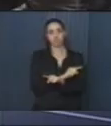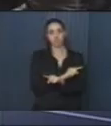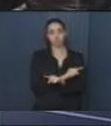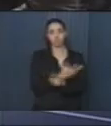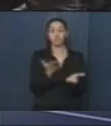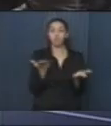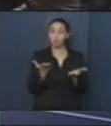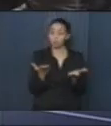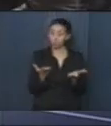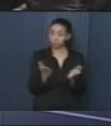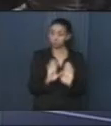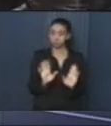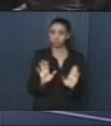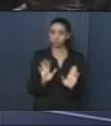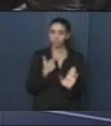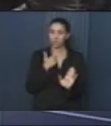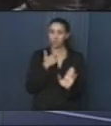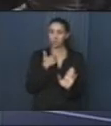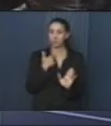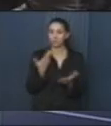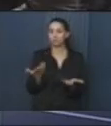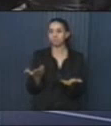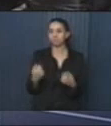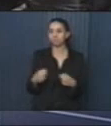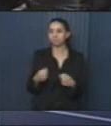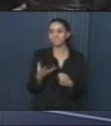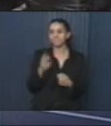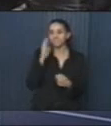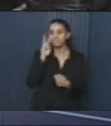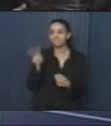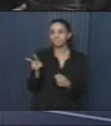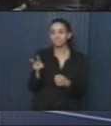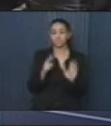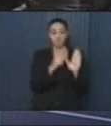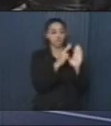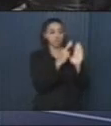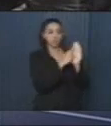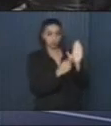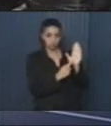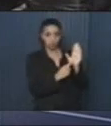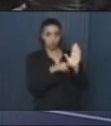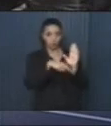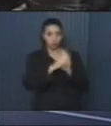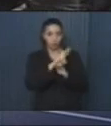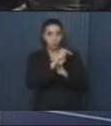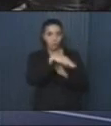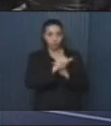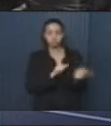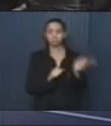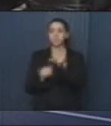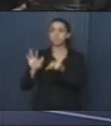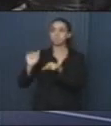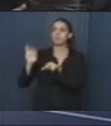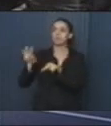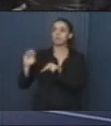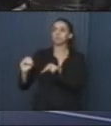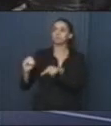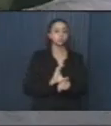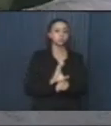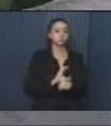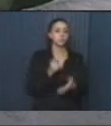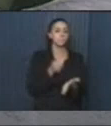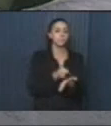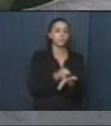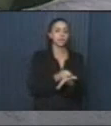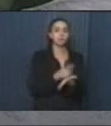Janeiro. O relator, ministro Gilmar Mendes, convocou a audiência para ajudar na elaboração do voto nesse processo do Rio de Janeiro e também de outros